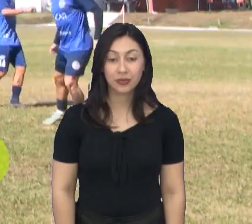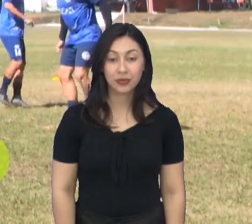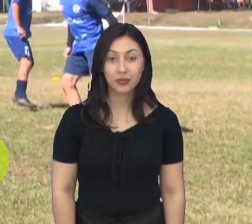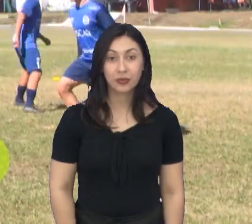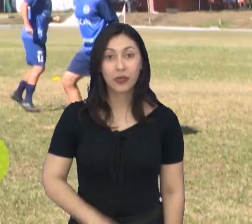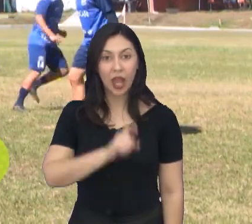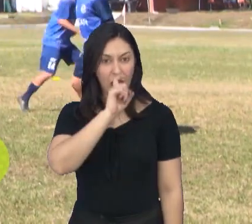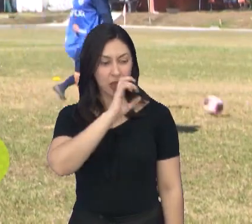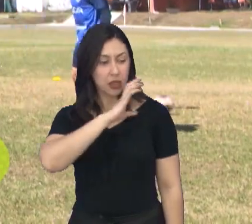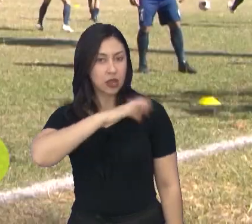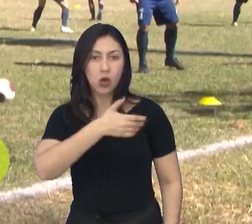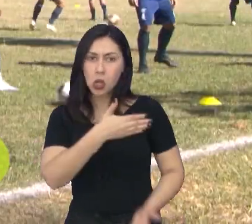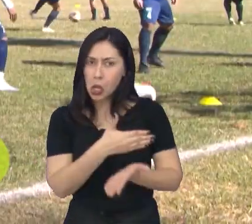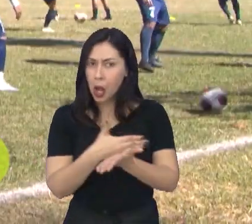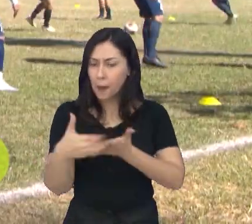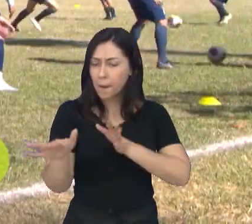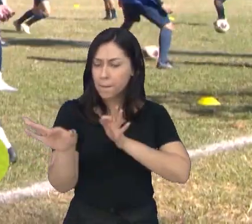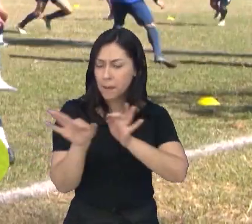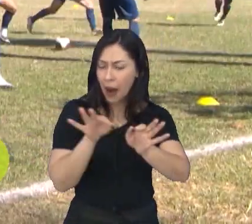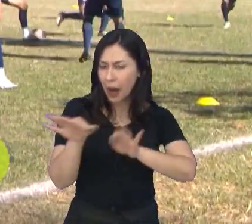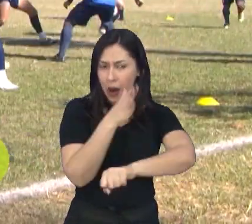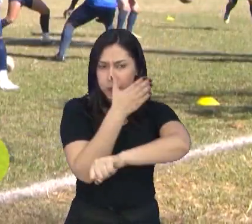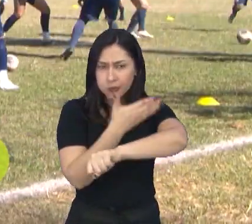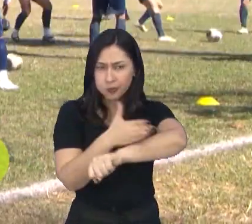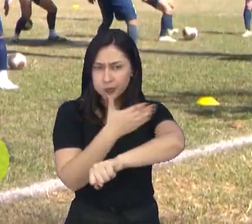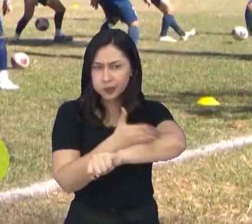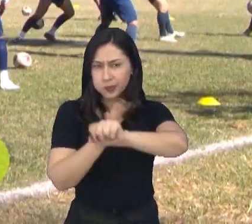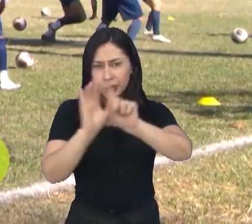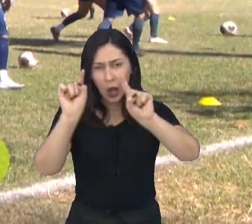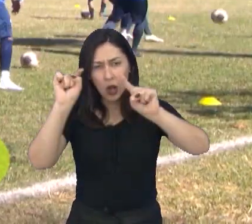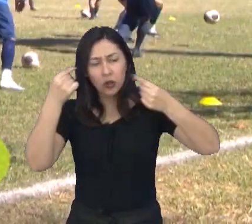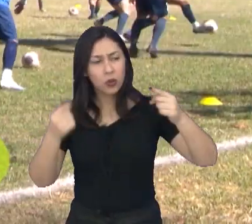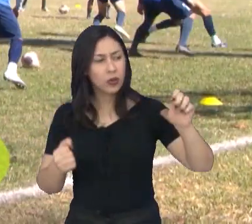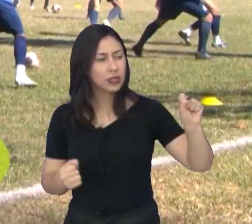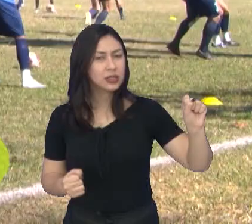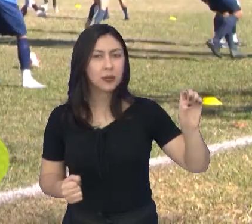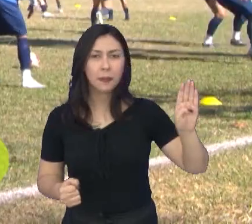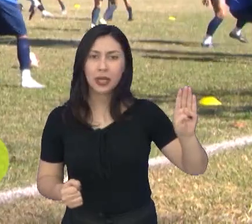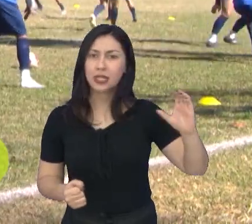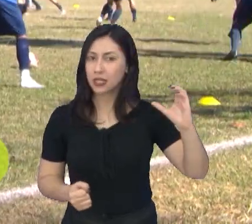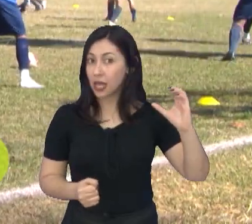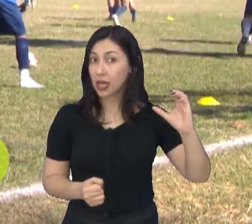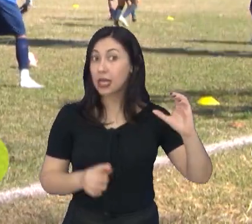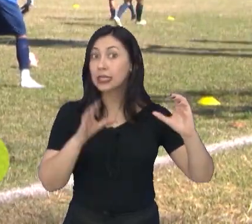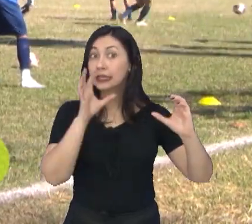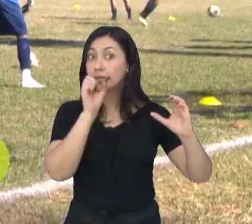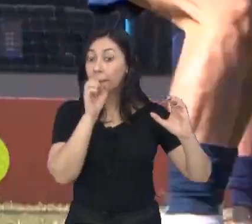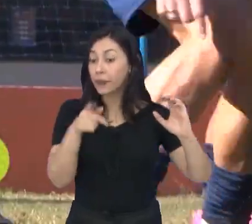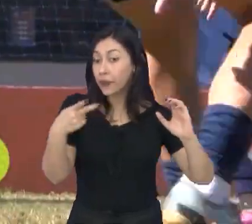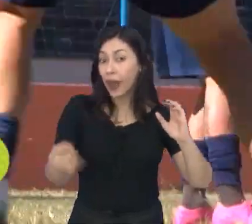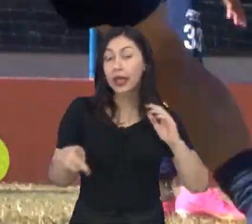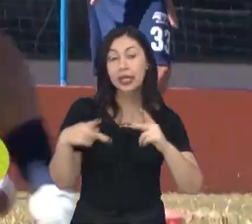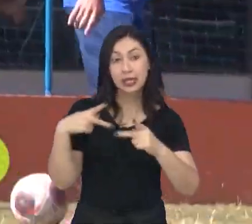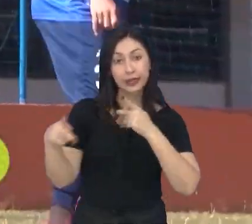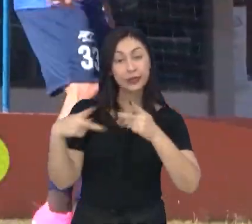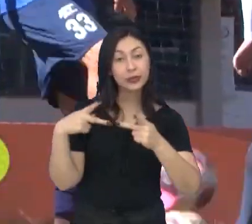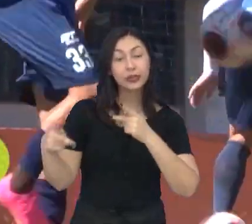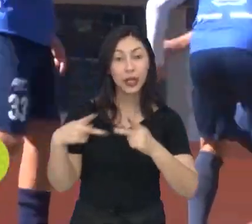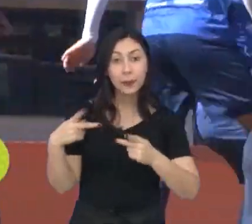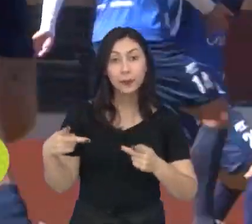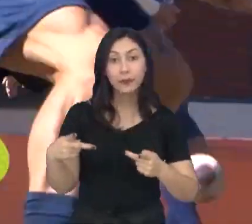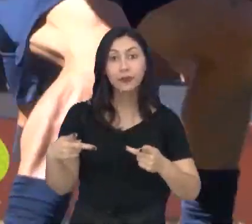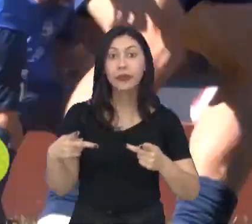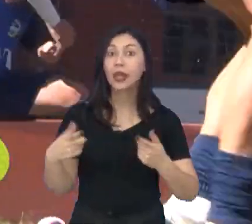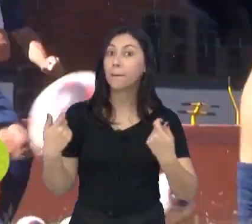A Águia do Vale iniciou a preparação para o confronto contra o São Bernardo, sábado no Martins Pereira. Uma vitória